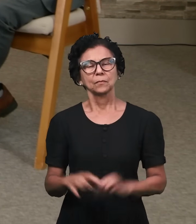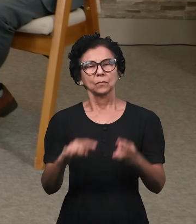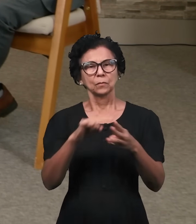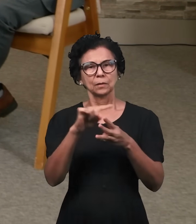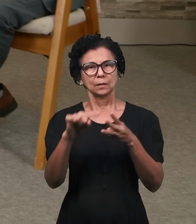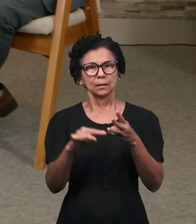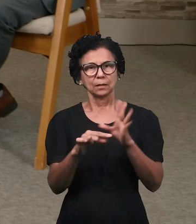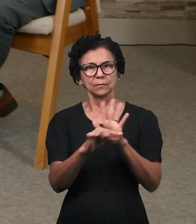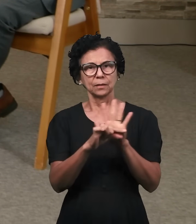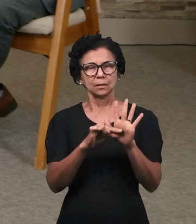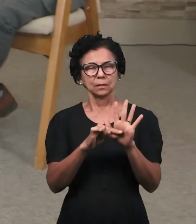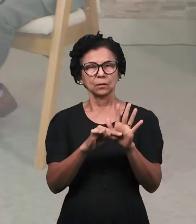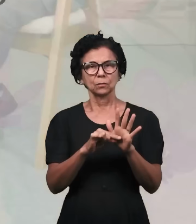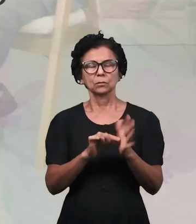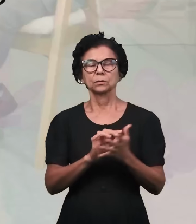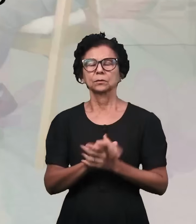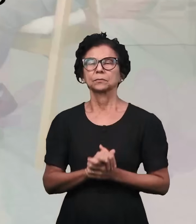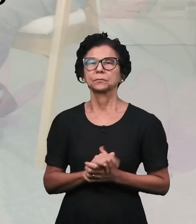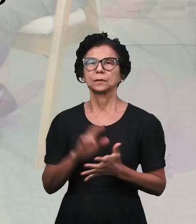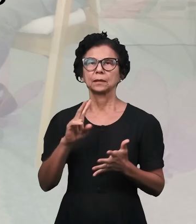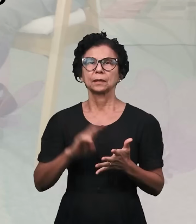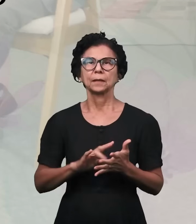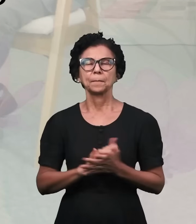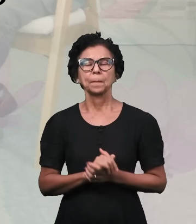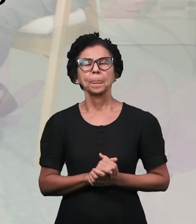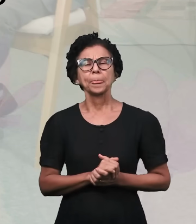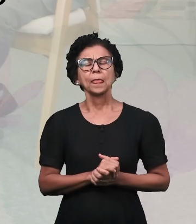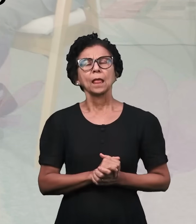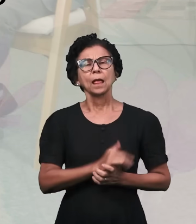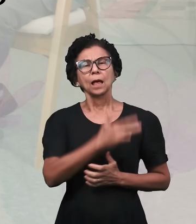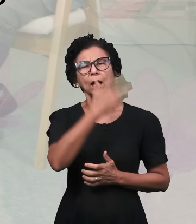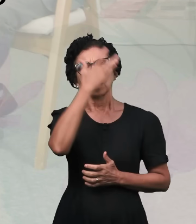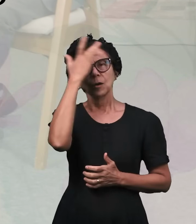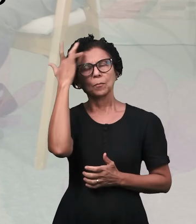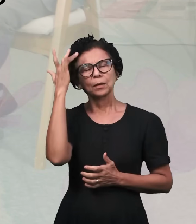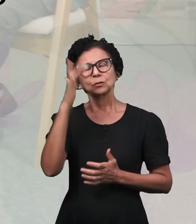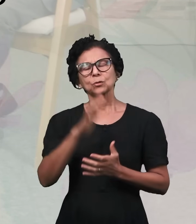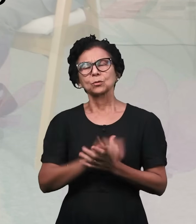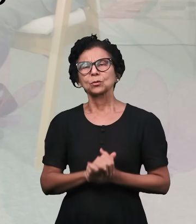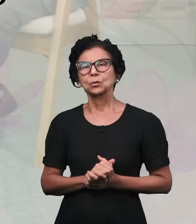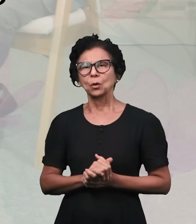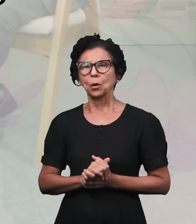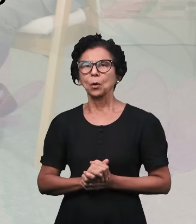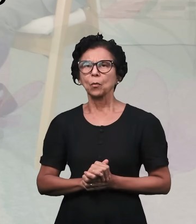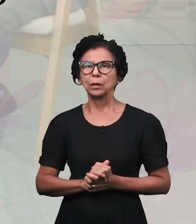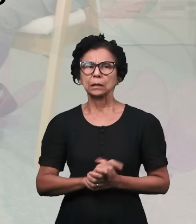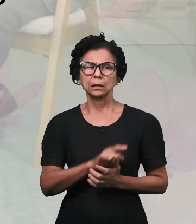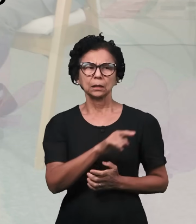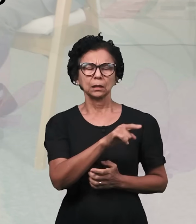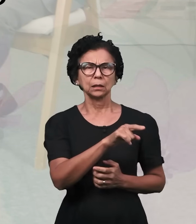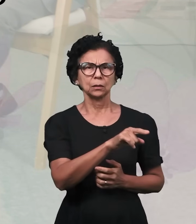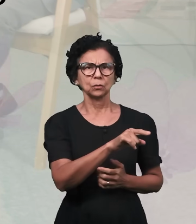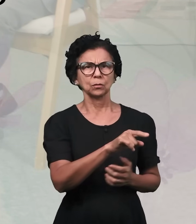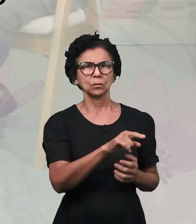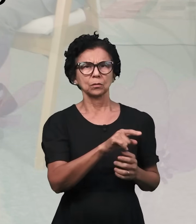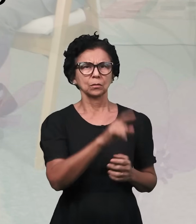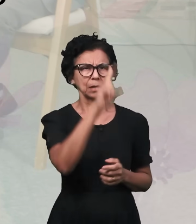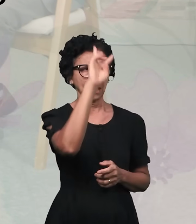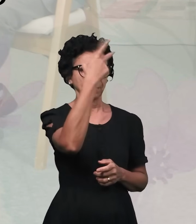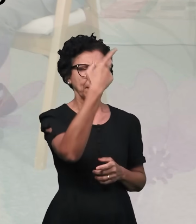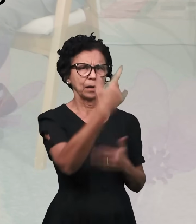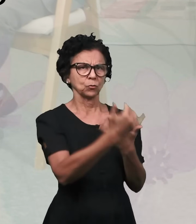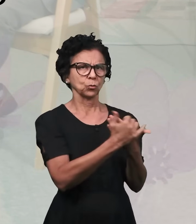versículos, Fernando. Bem-aventurado o varão que não anda segundo o conselho dos ímpios, nem se detém no caminho